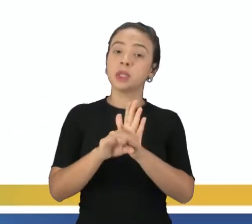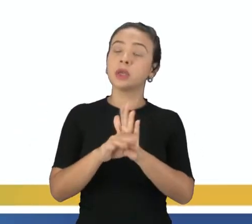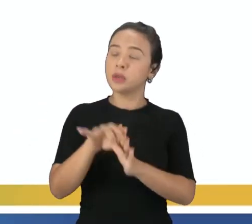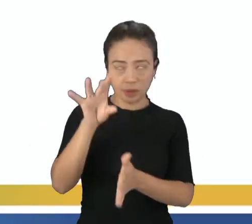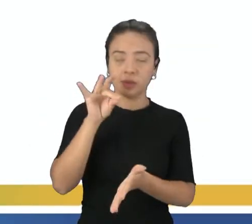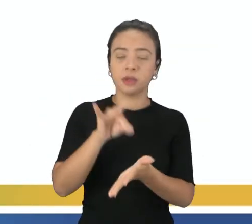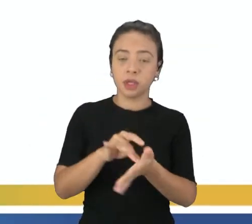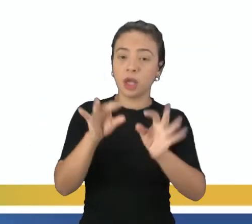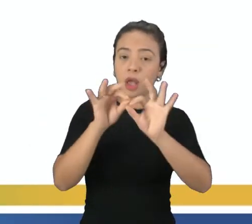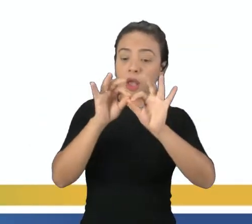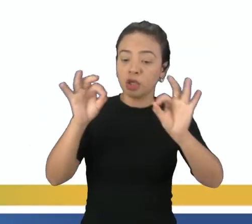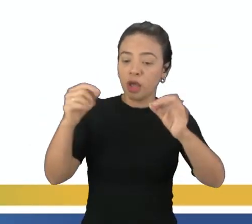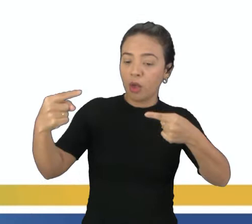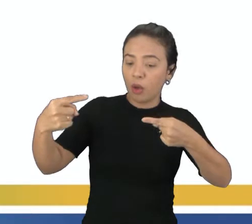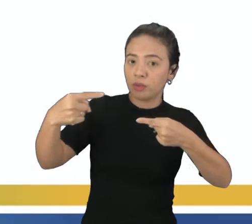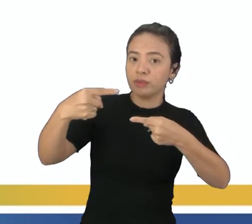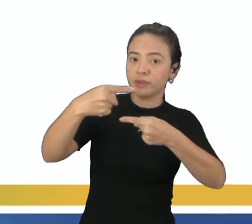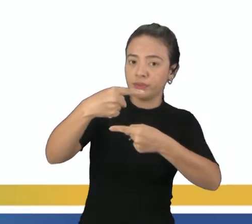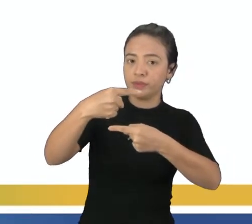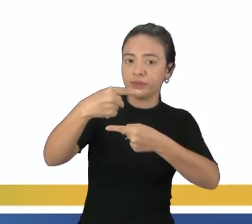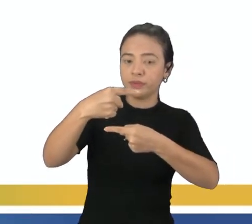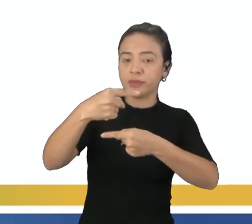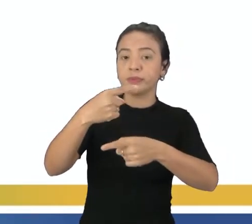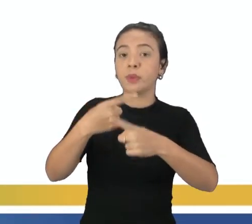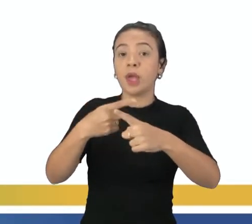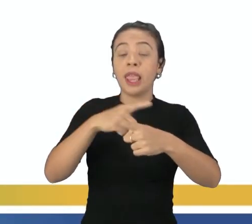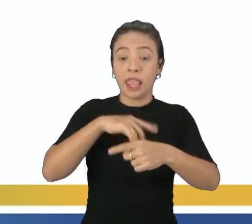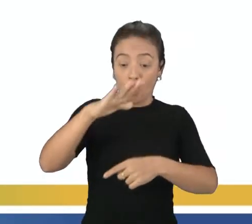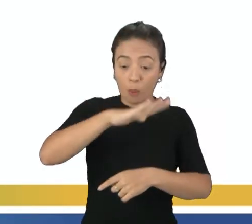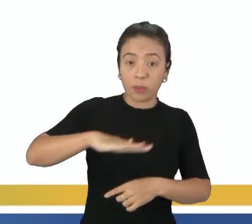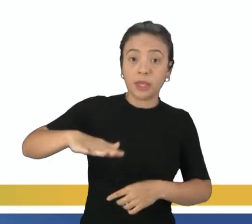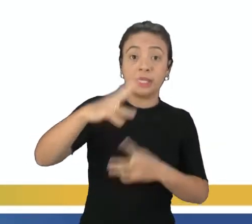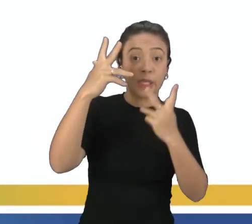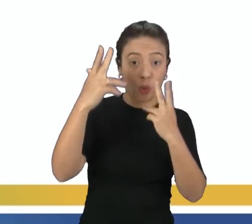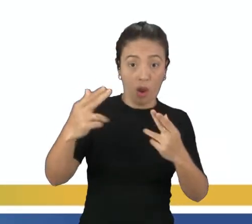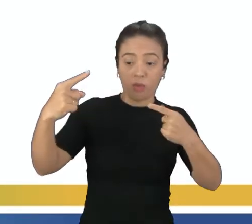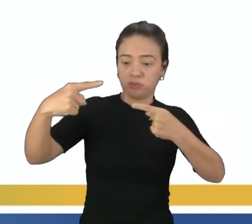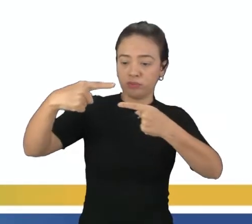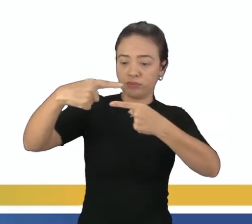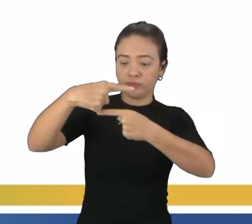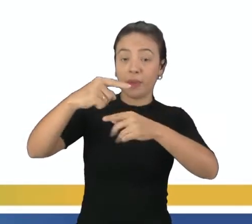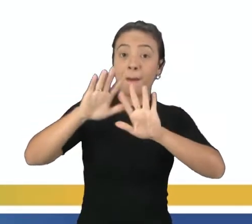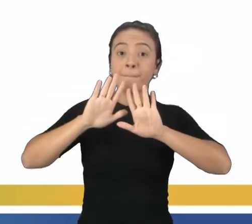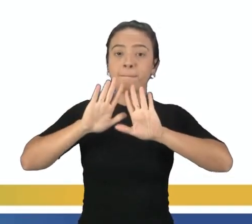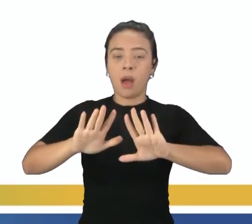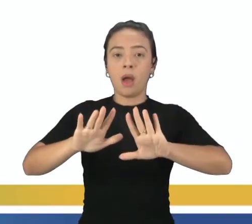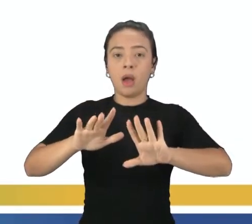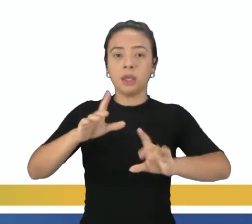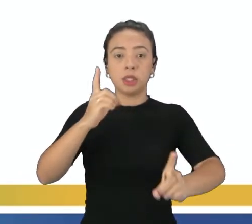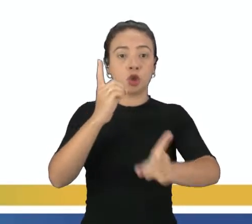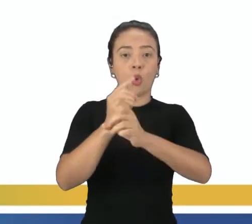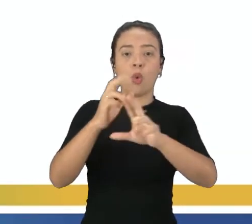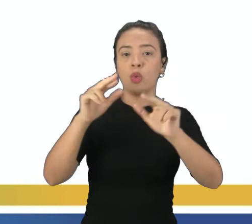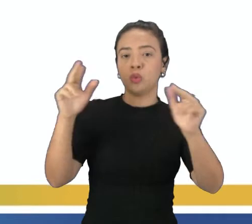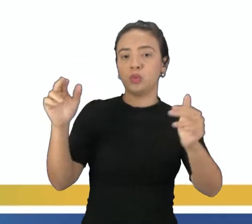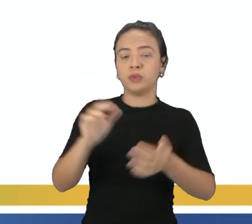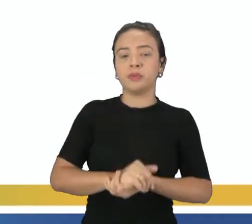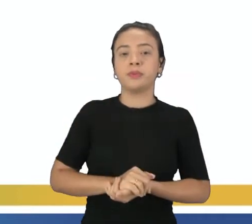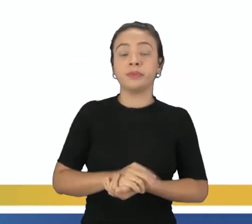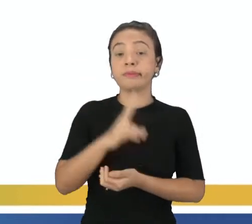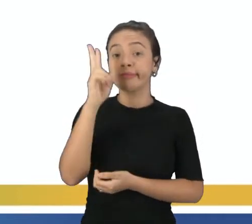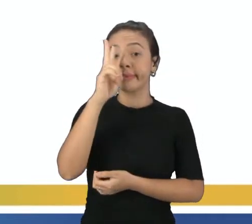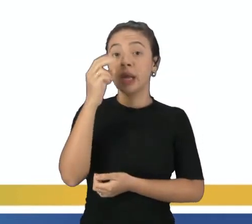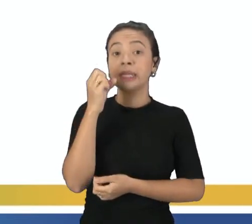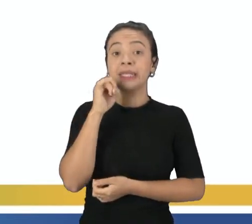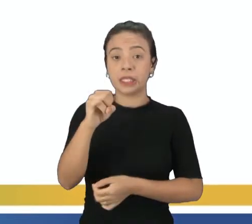de retas paralelas, ou seja, são retas de um mesmo plano, certinho, que não possuem pontos em comum. Lembrando que